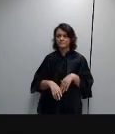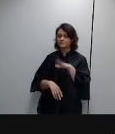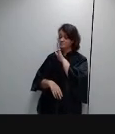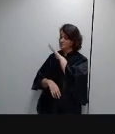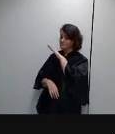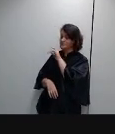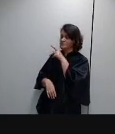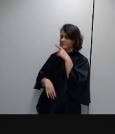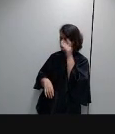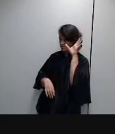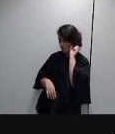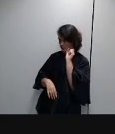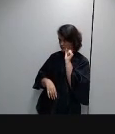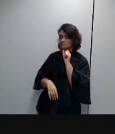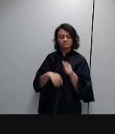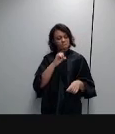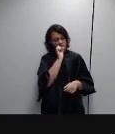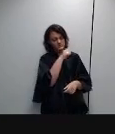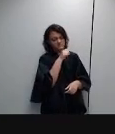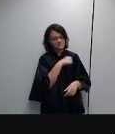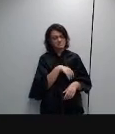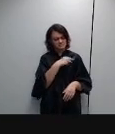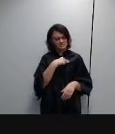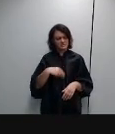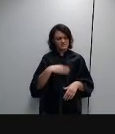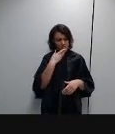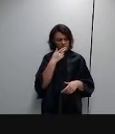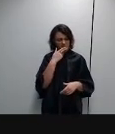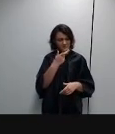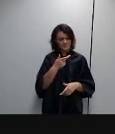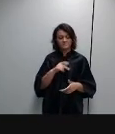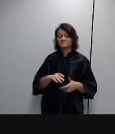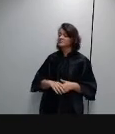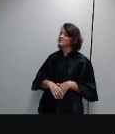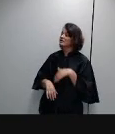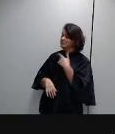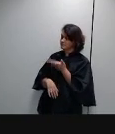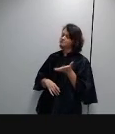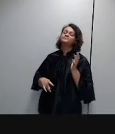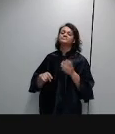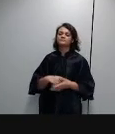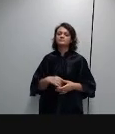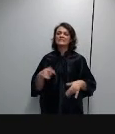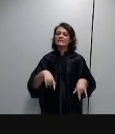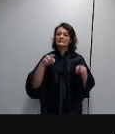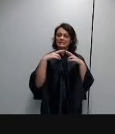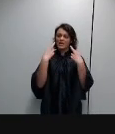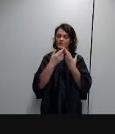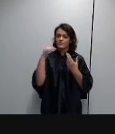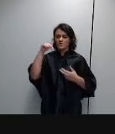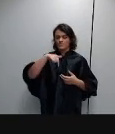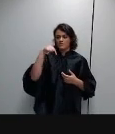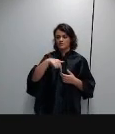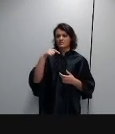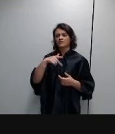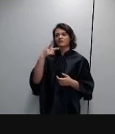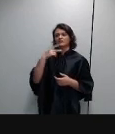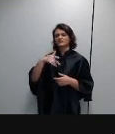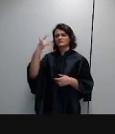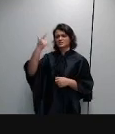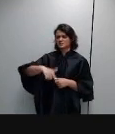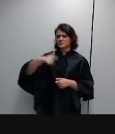está me ouvindo tá ouvindo ministro-presidente isso que está na tua uma sessão de recurso repetitivo